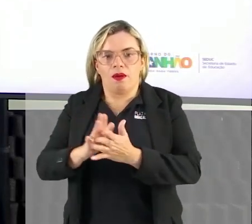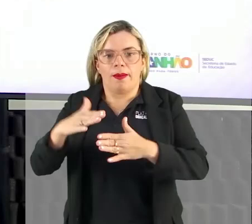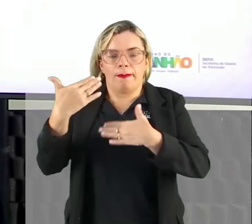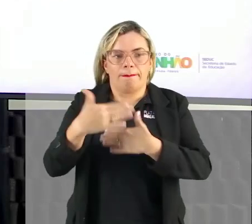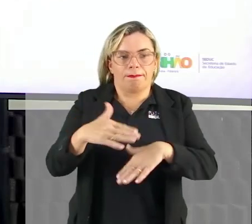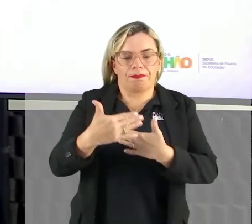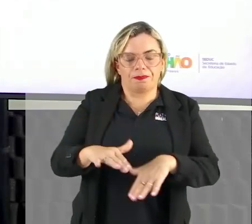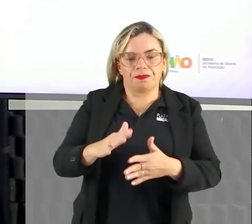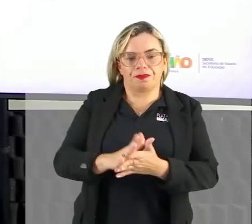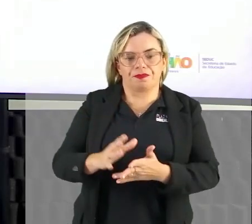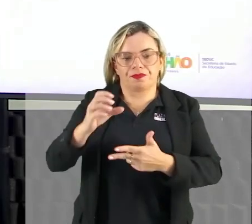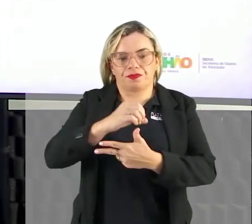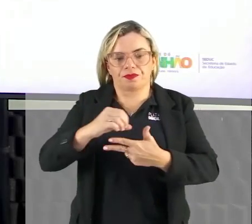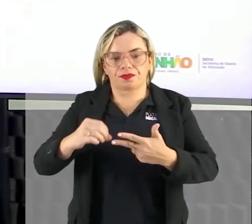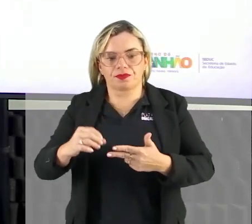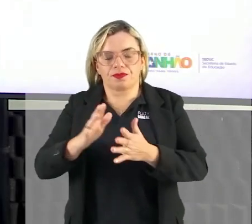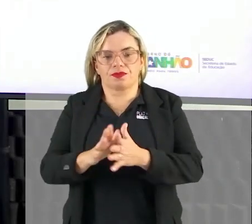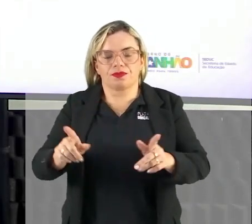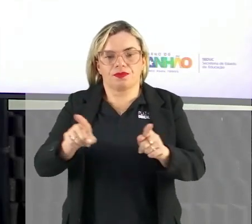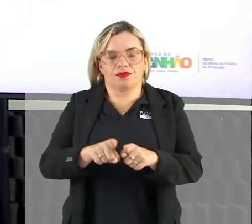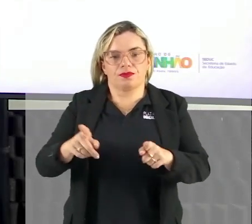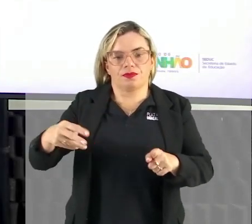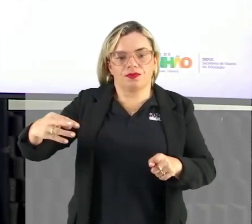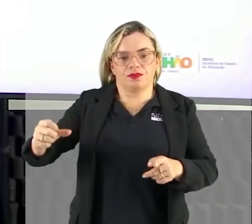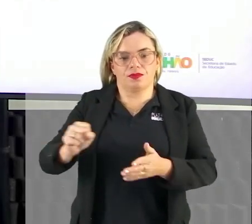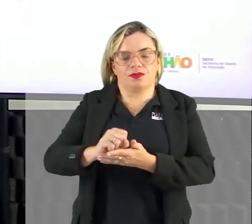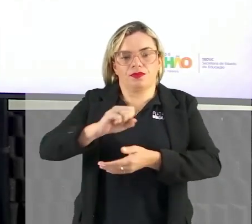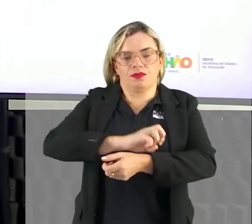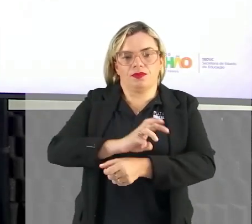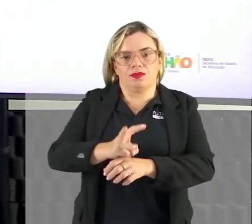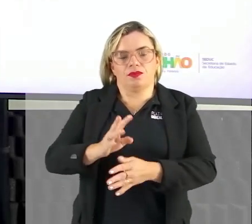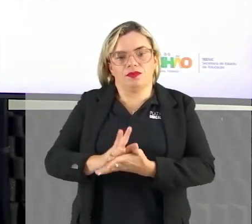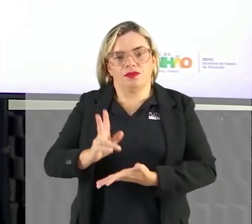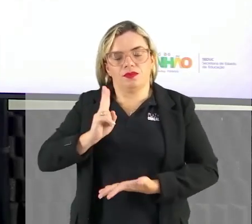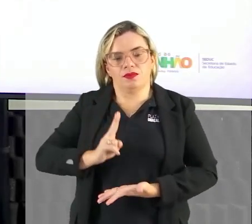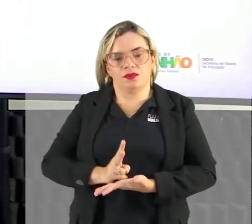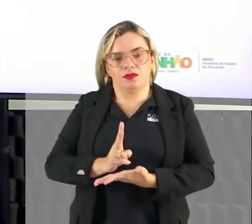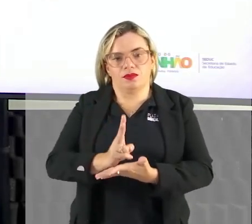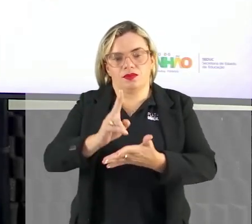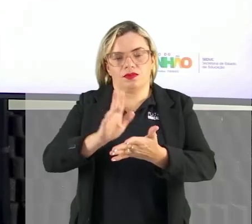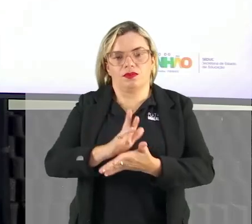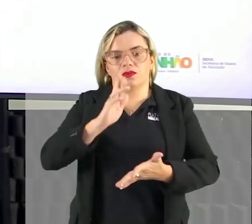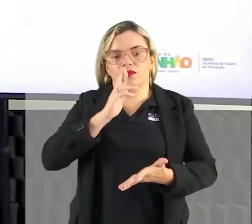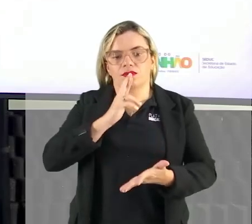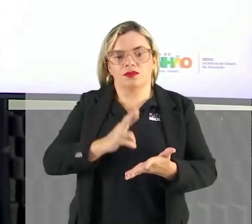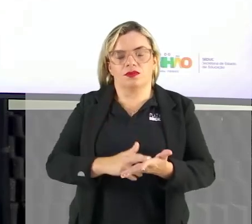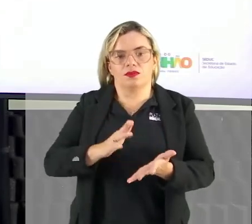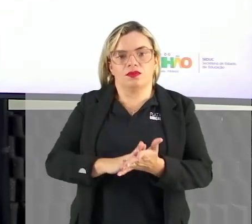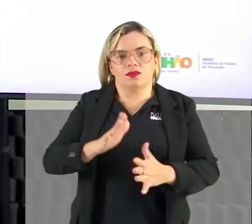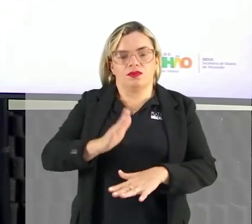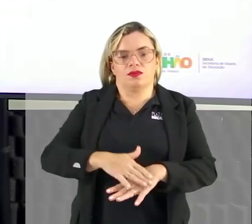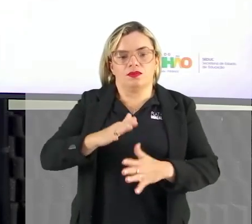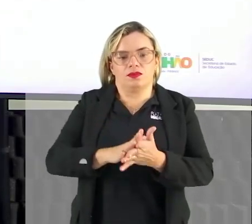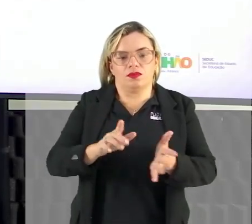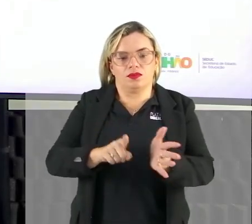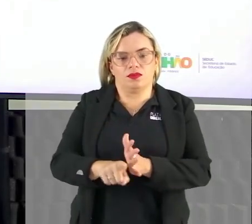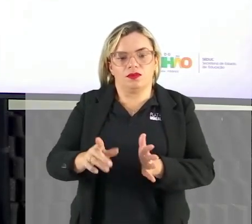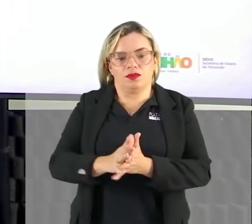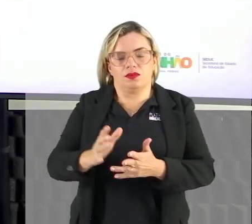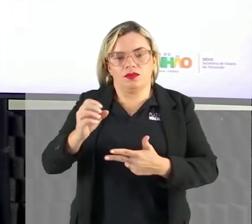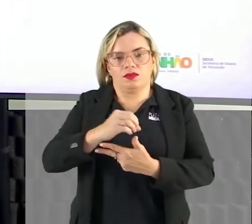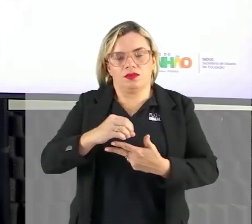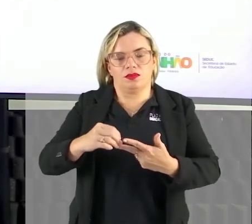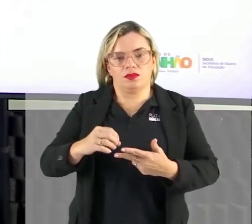do Enem e do PAS, né? PAS da UEMA. E vamos para frente aqui, resolvendo mais questões, né? Agora do Enem, que a gente